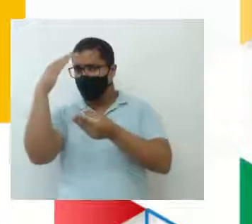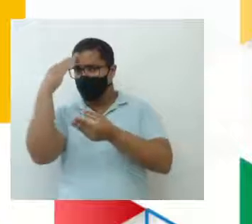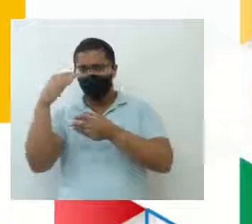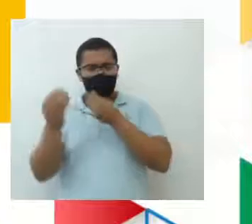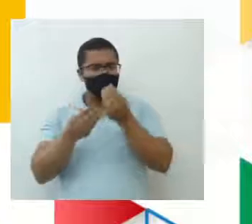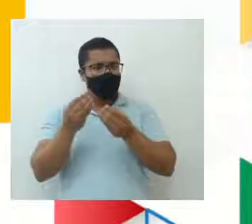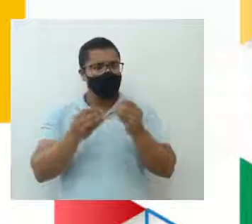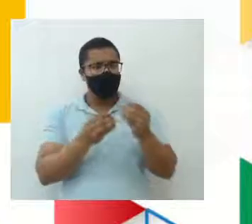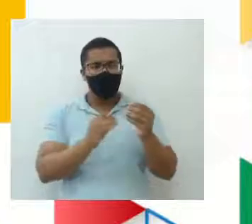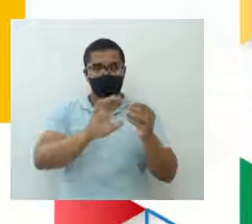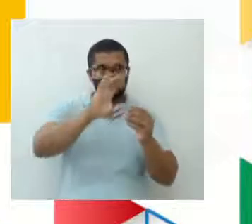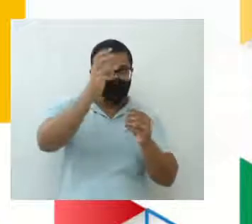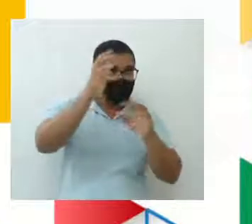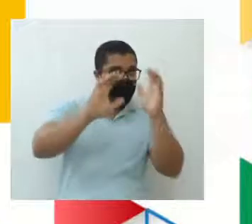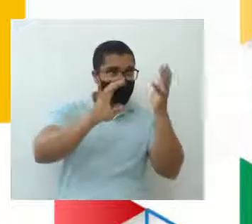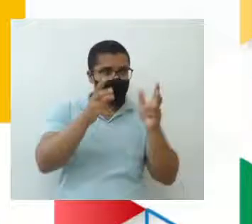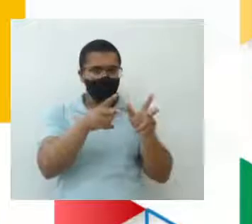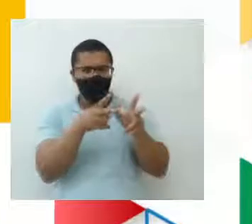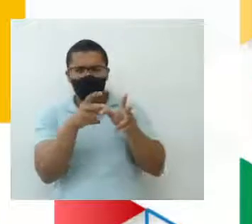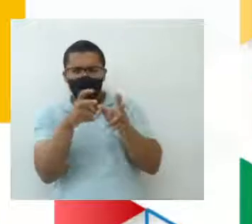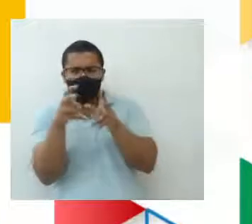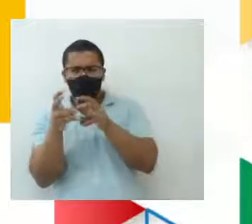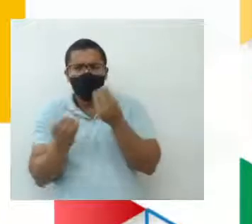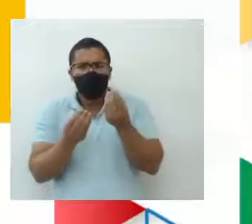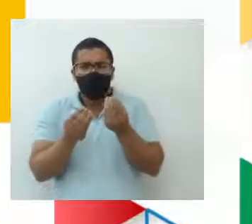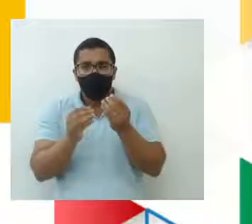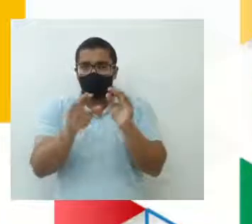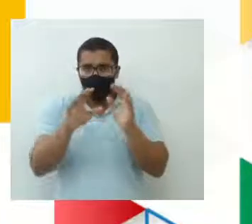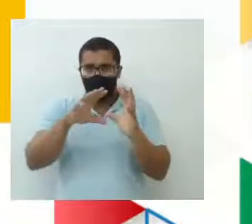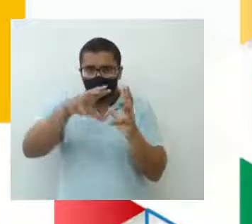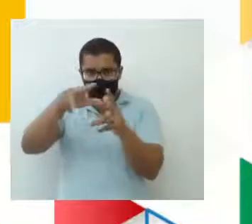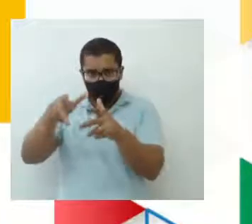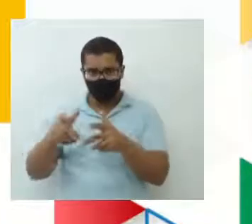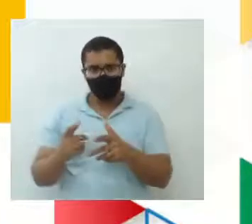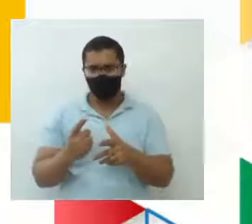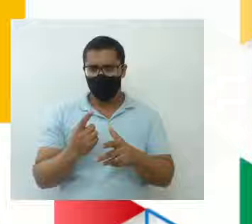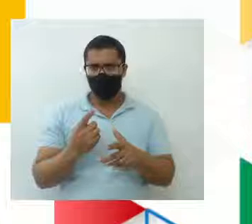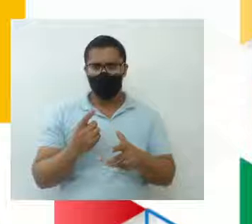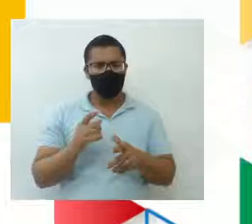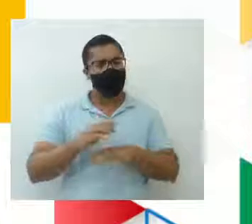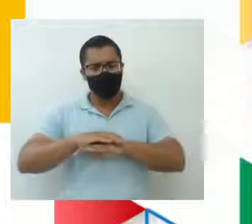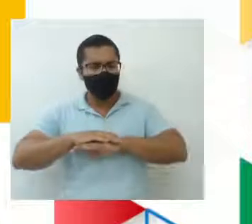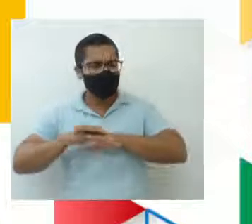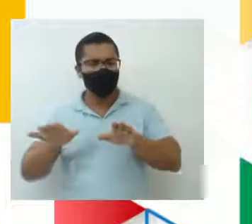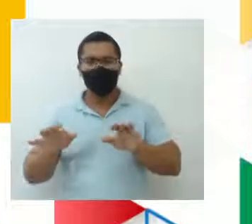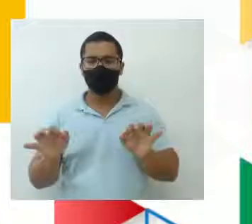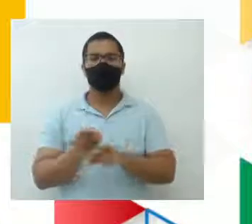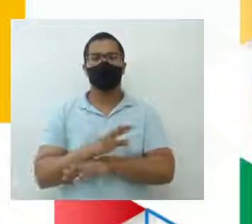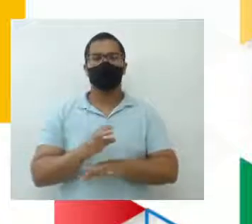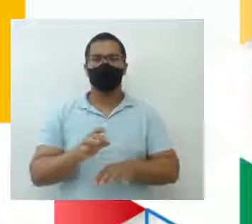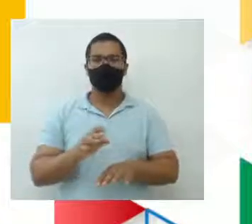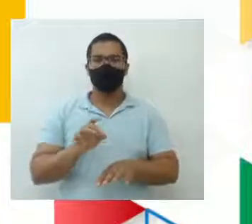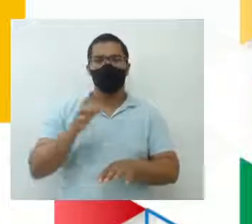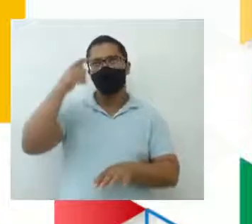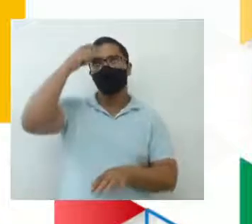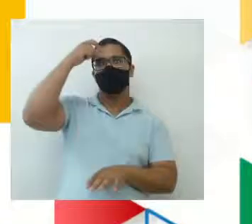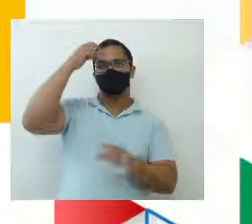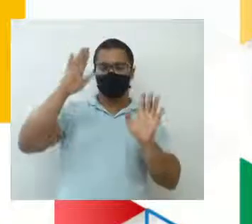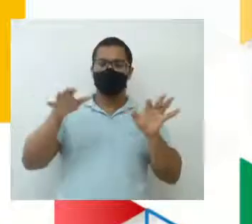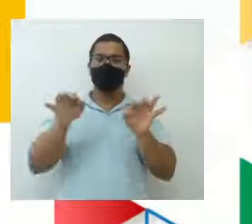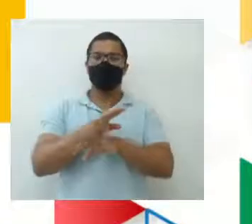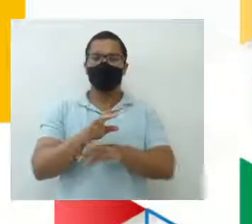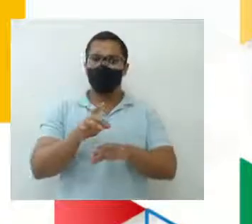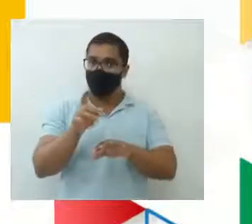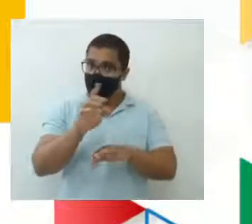se manifesta. E ele prossegue, não há um mundo em si e nem uma consciência em si. A consciência